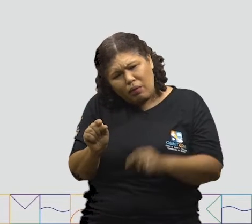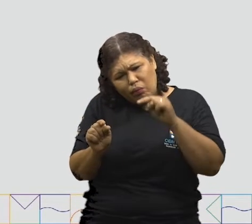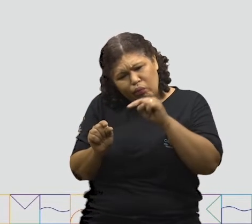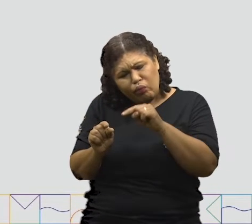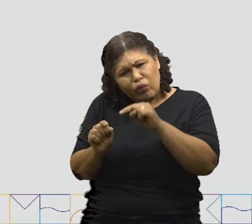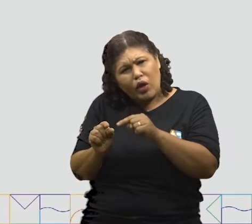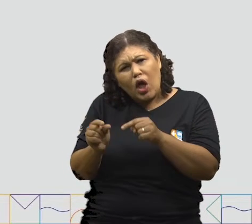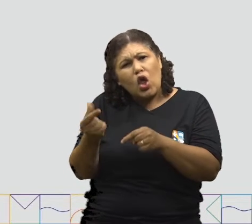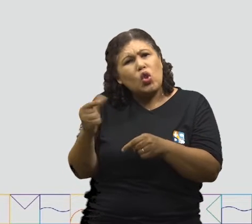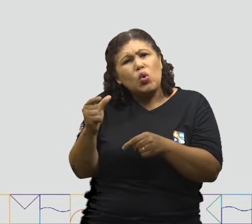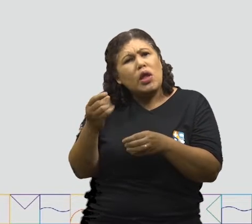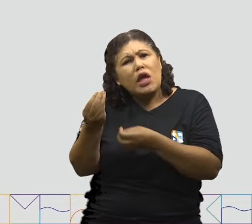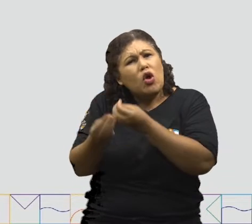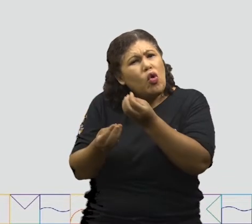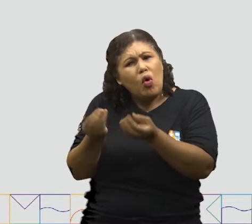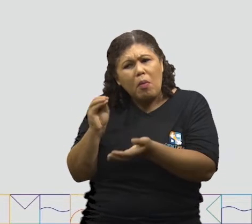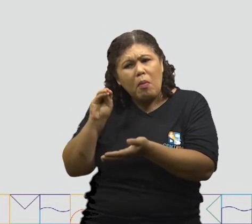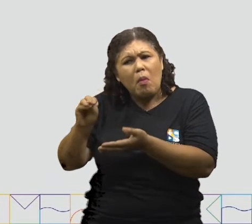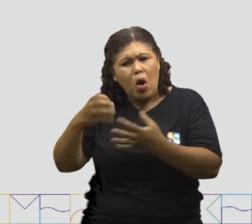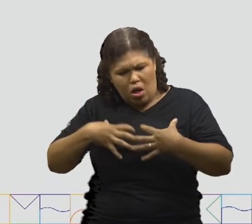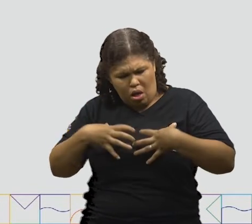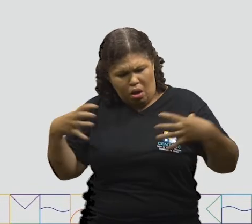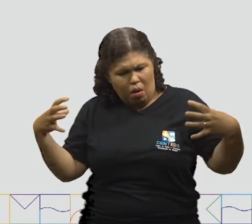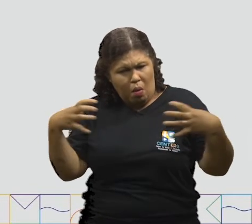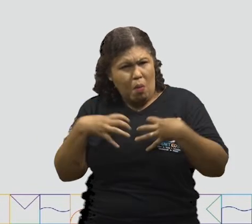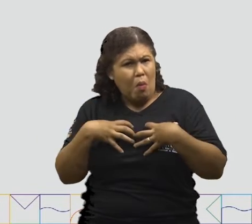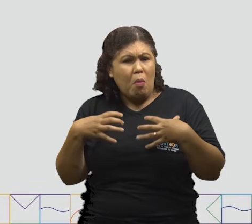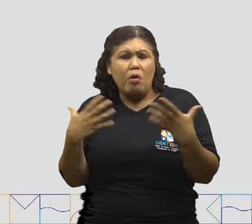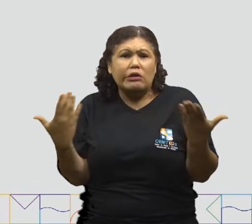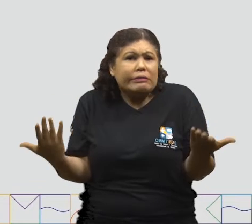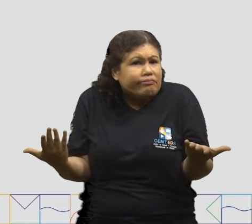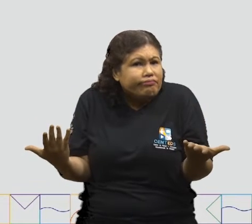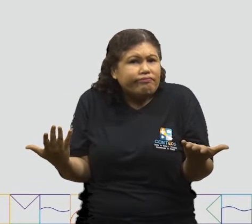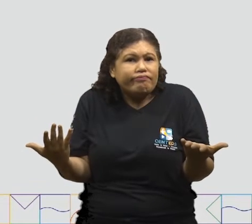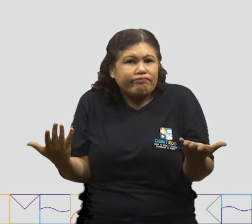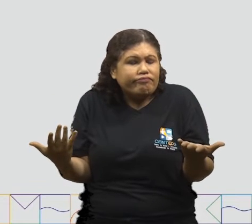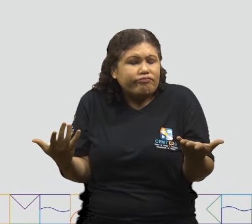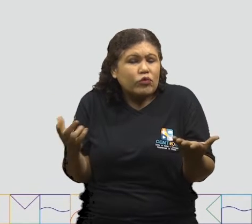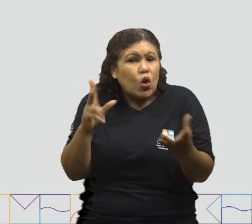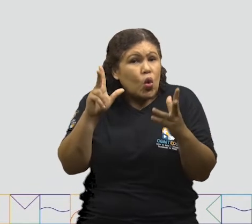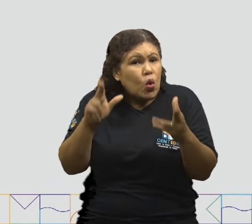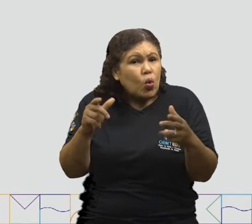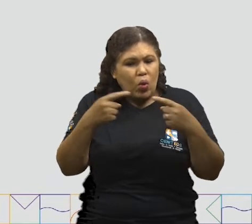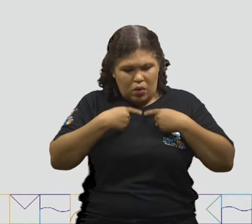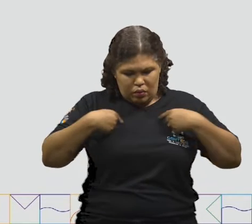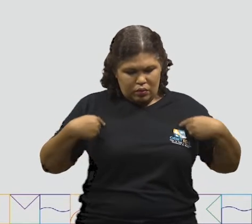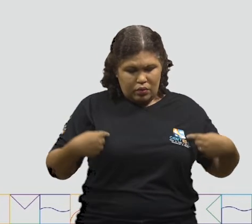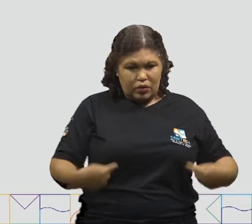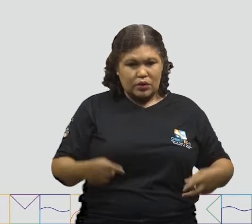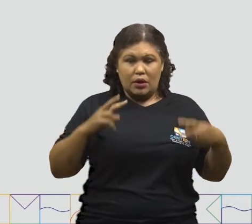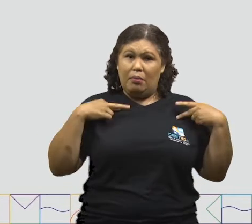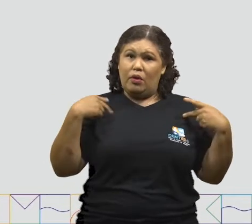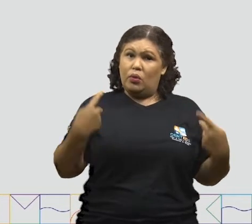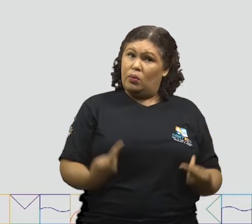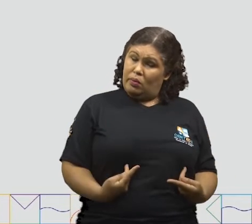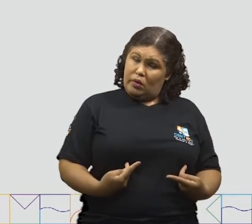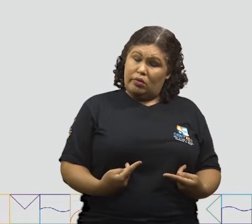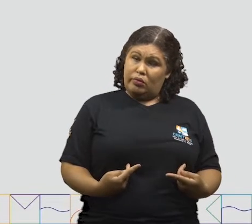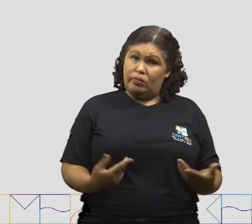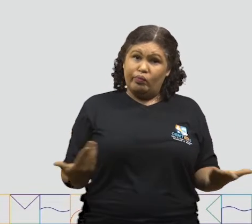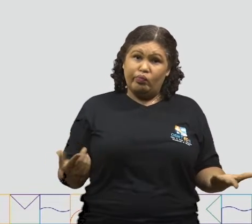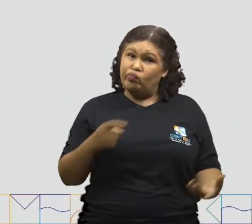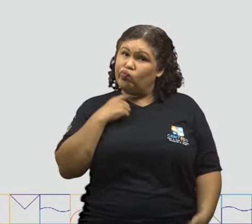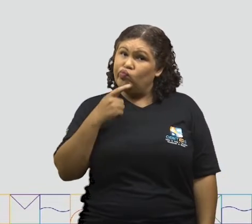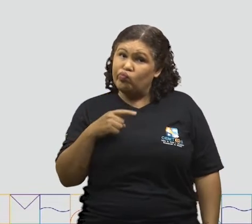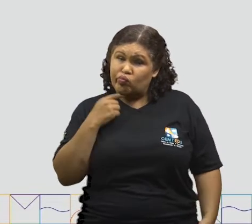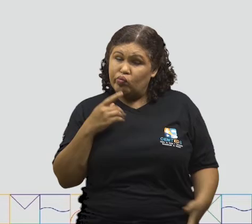as formigas não têm espaço para acomodar um sistema respiratório complexo como o